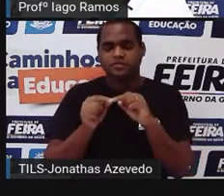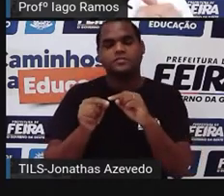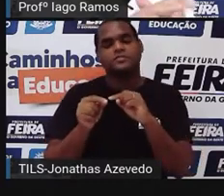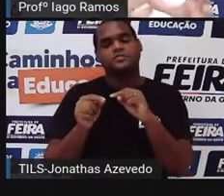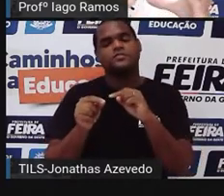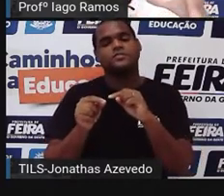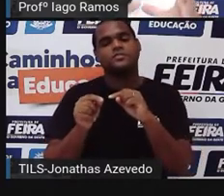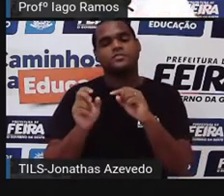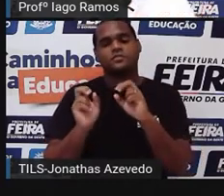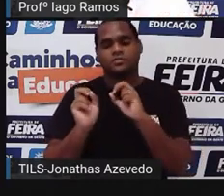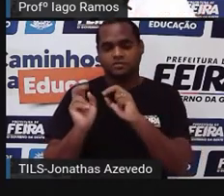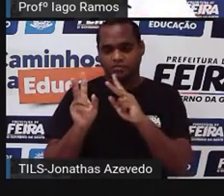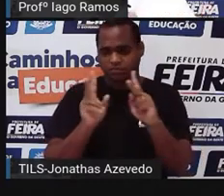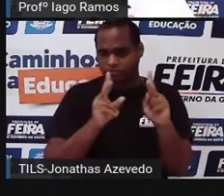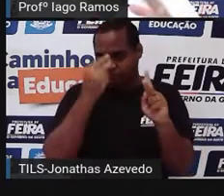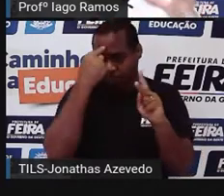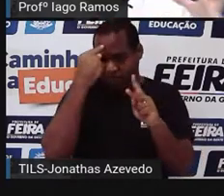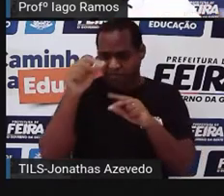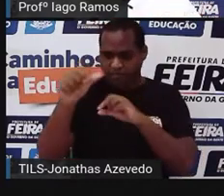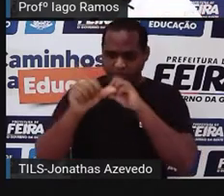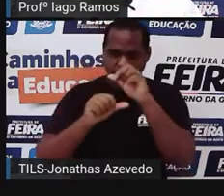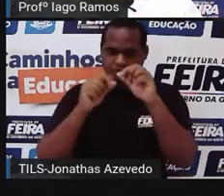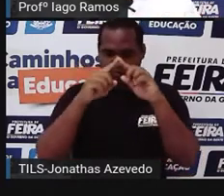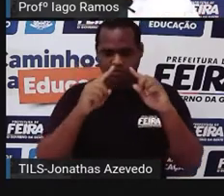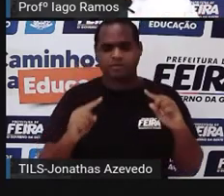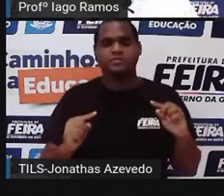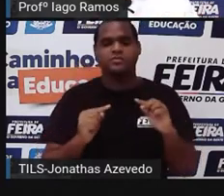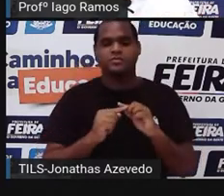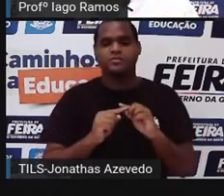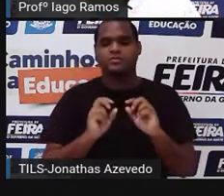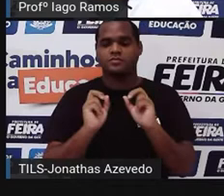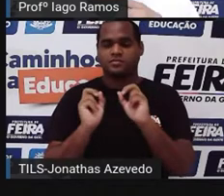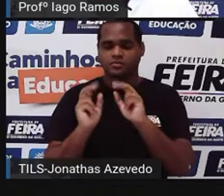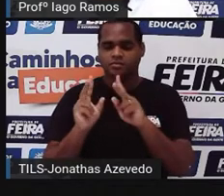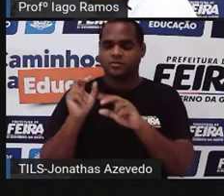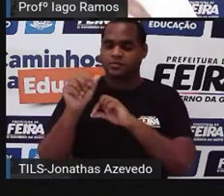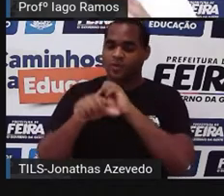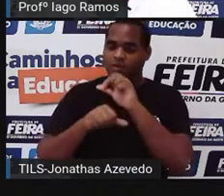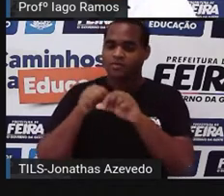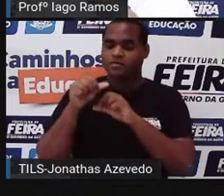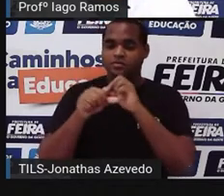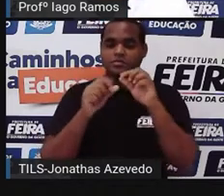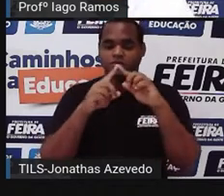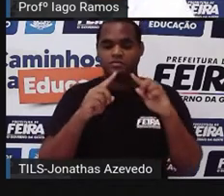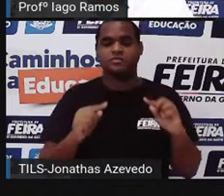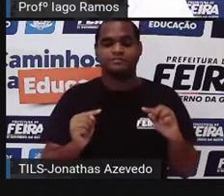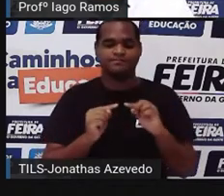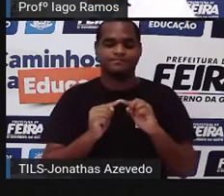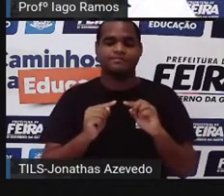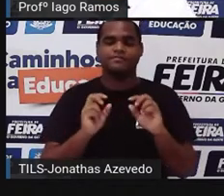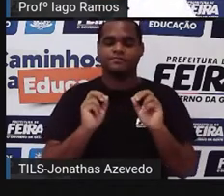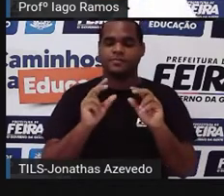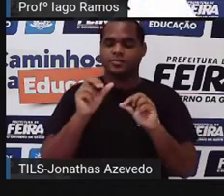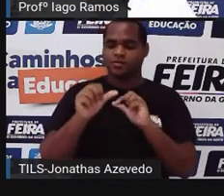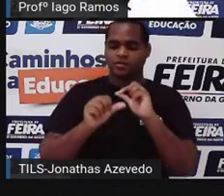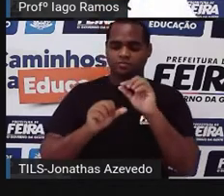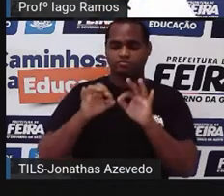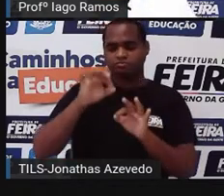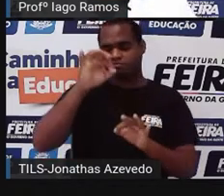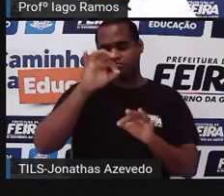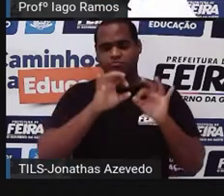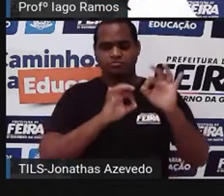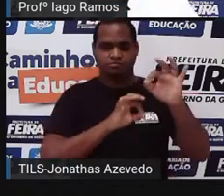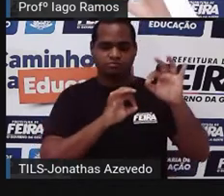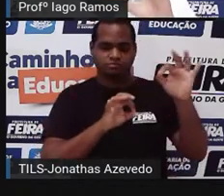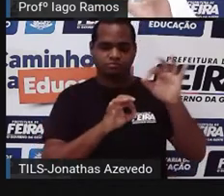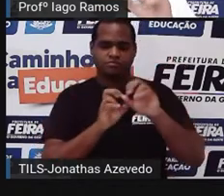forma a gente pega um triângulo faz uma transformação nele sem mudar as desse triângulo